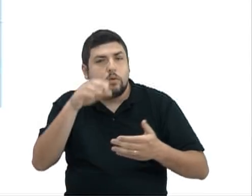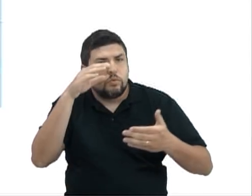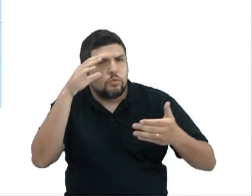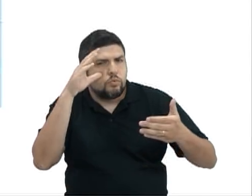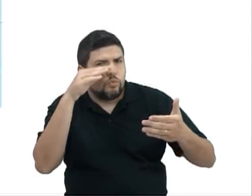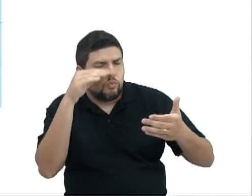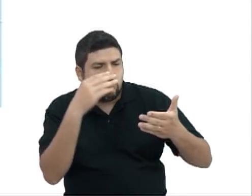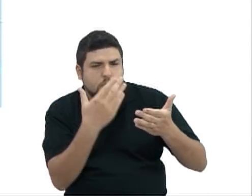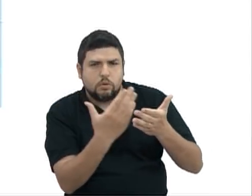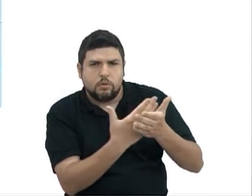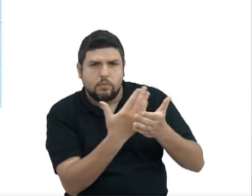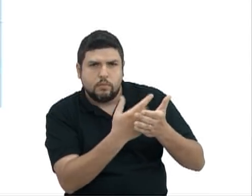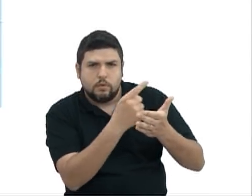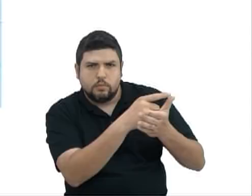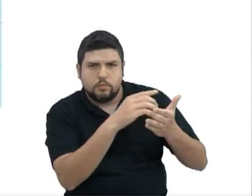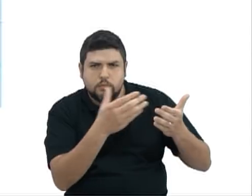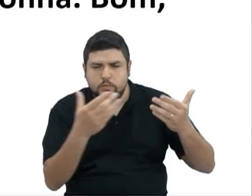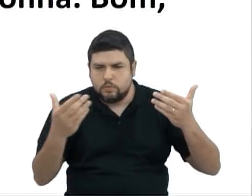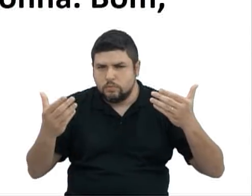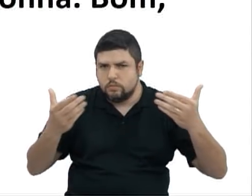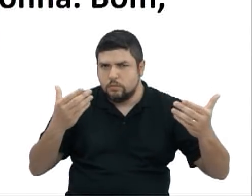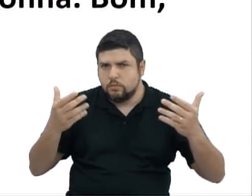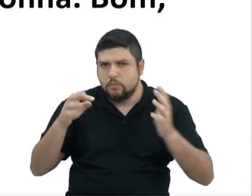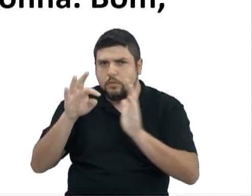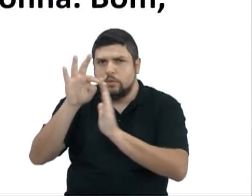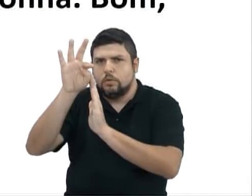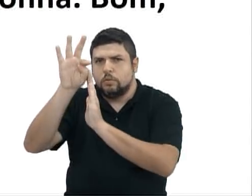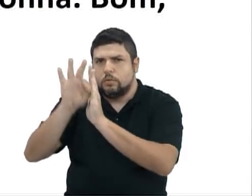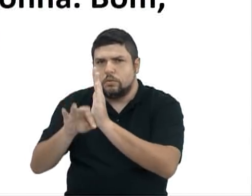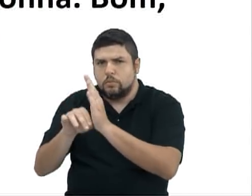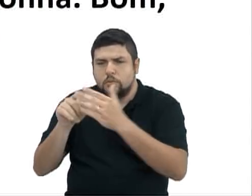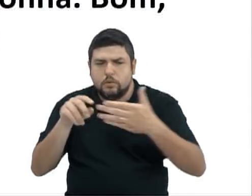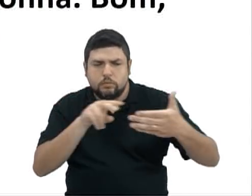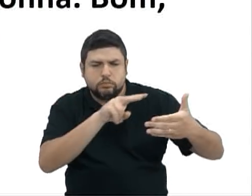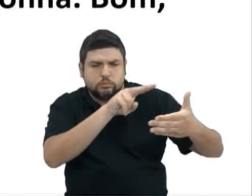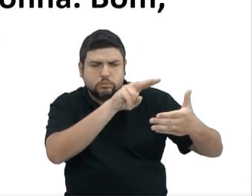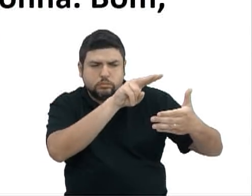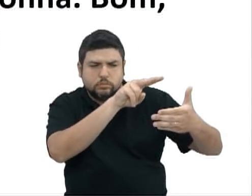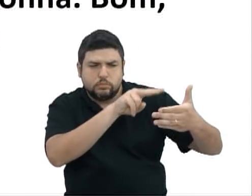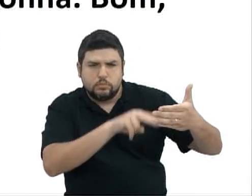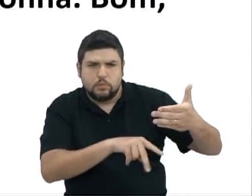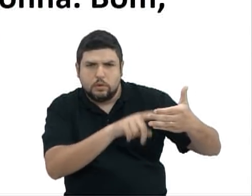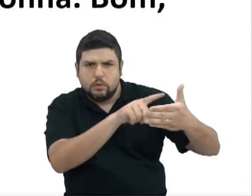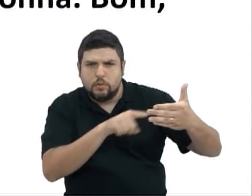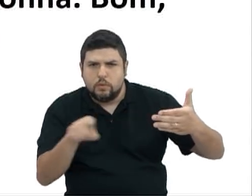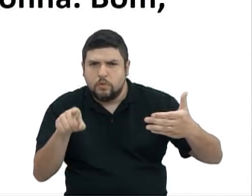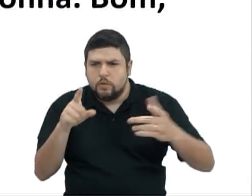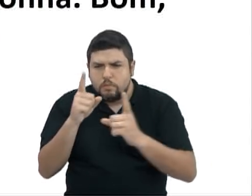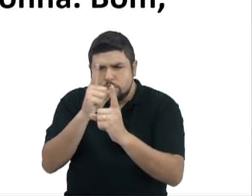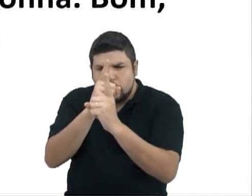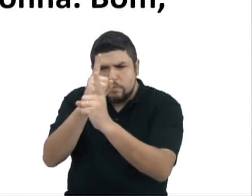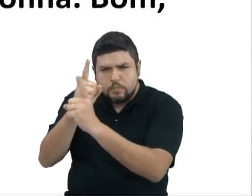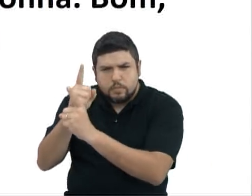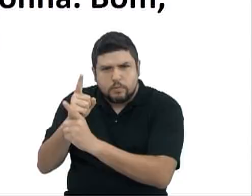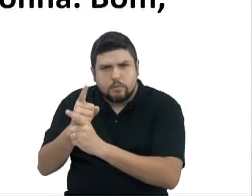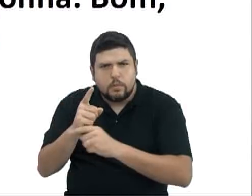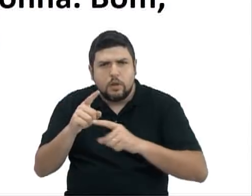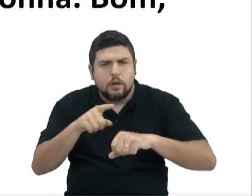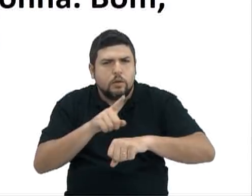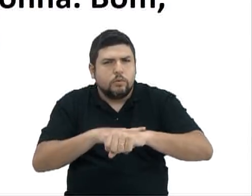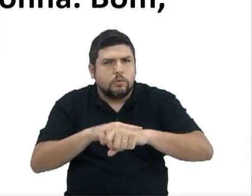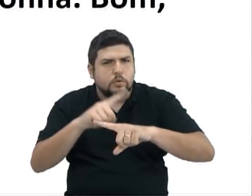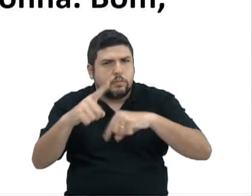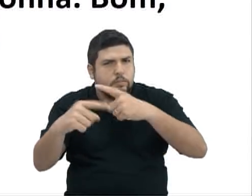nós, vós, eles, elas. Quais estão aqui, então, nesse trecho? Um tempinho para vocês fazerem e nós